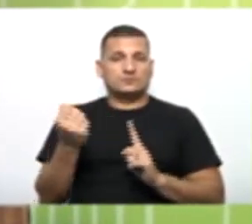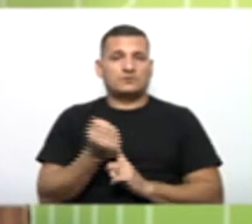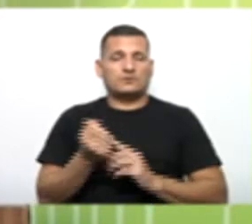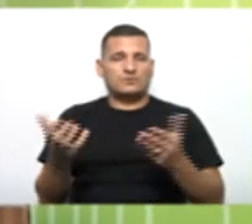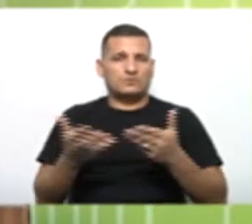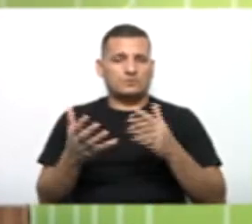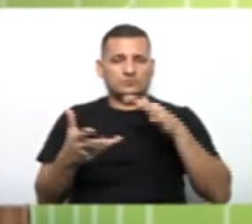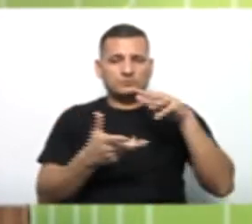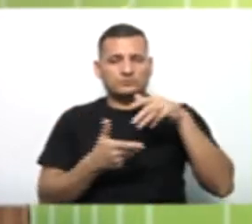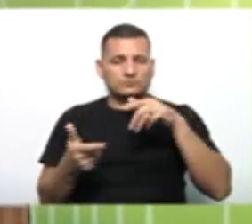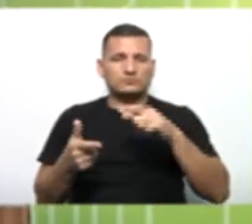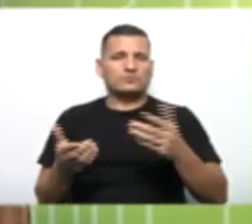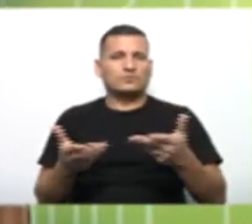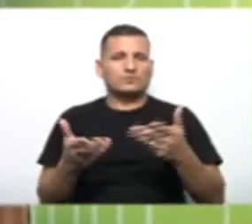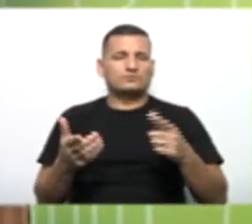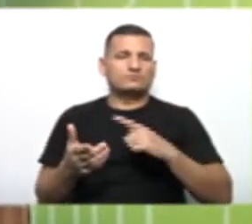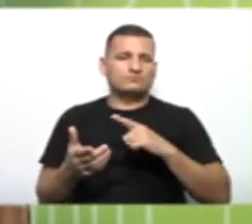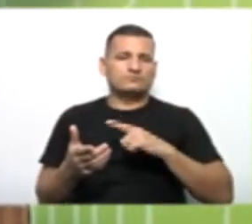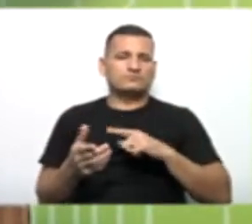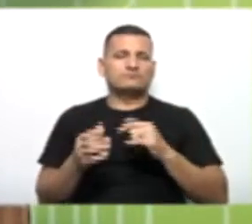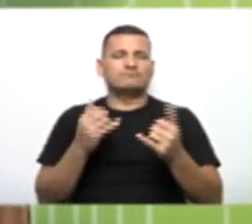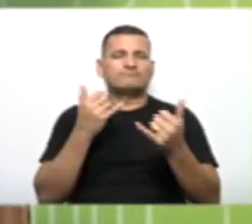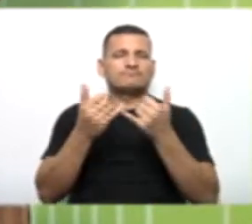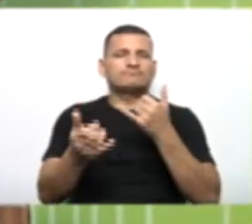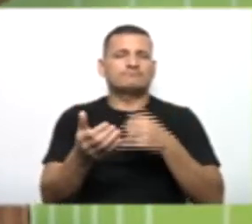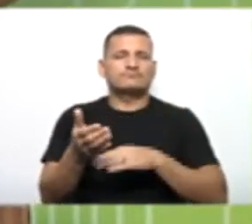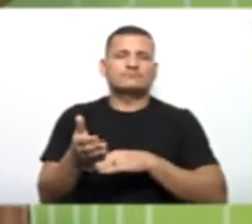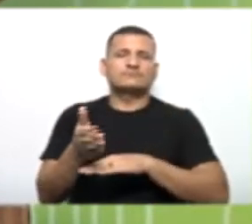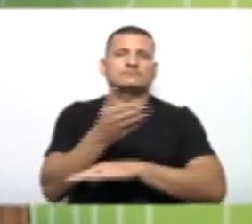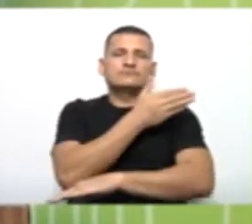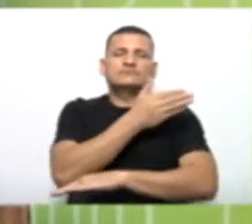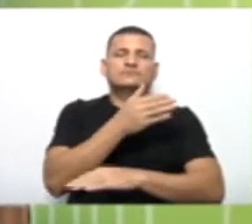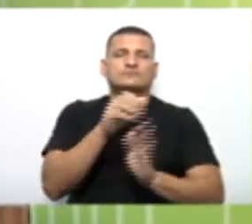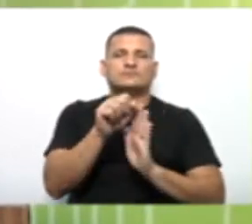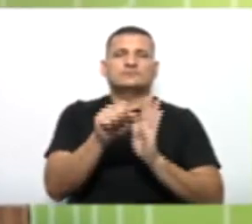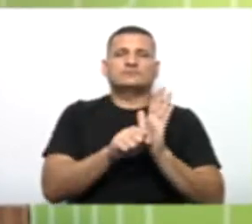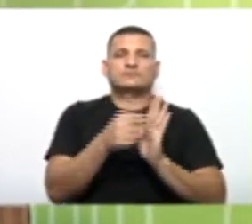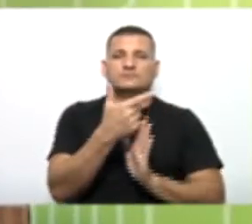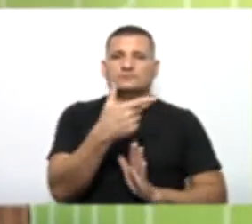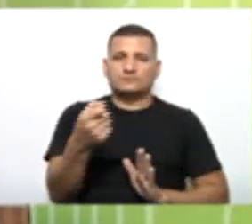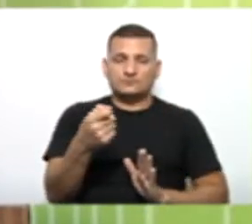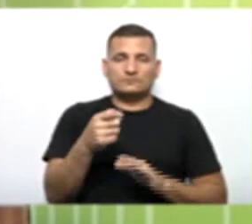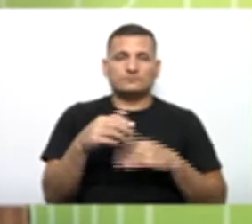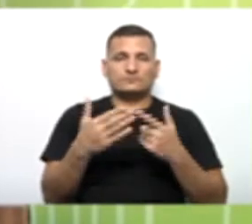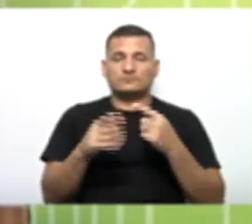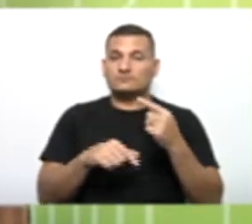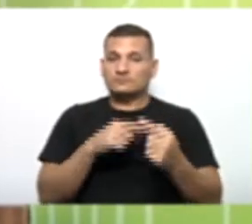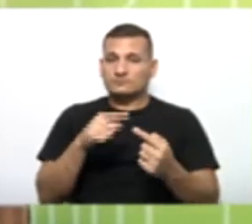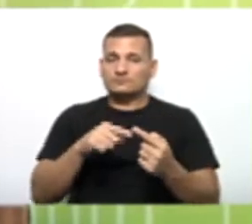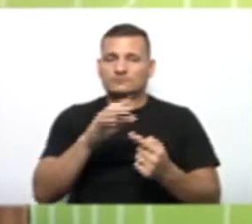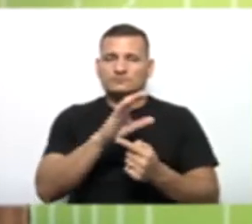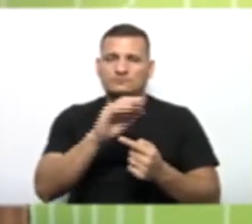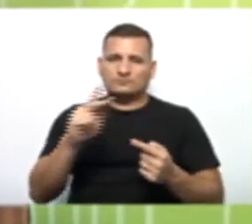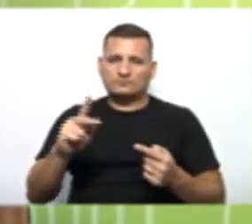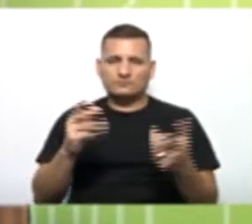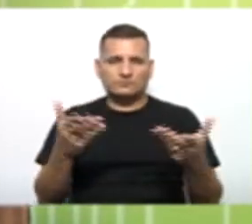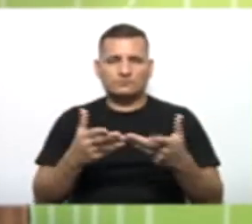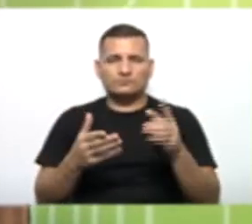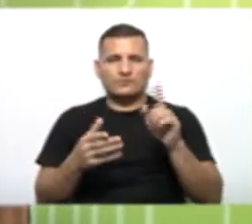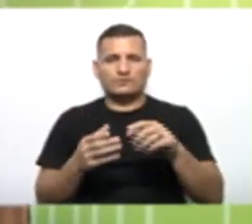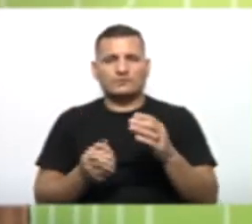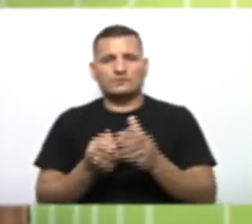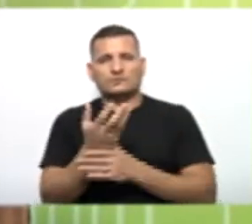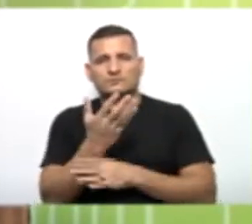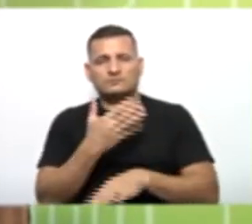hoje estão muito semelhantes àqueles do início do século 20 tão objetivo da cooperativa é justamente de